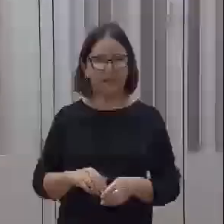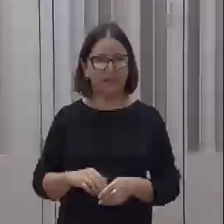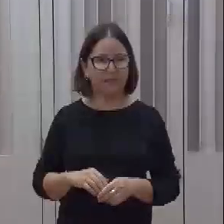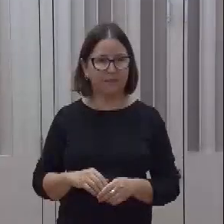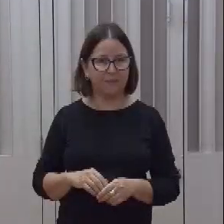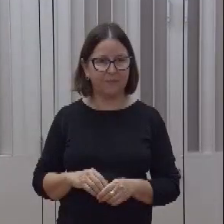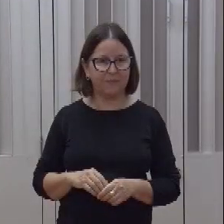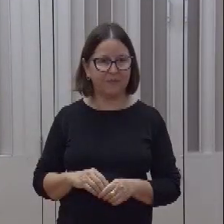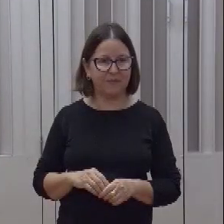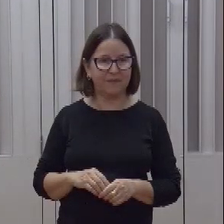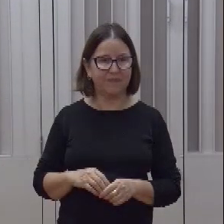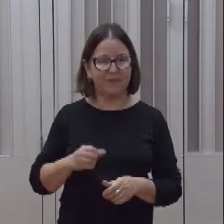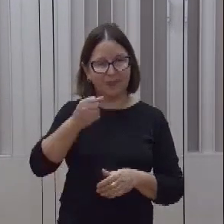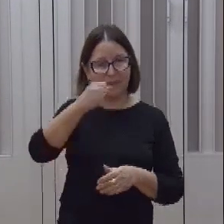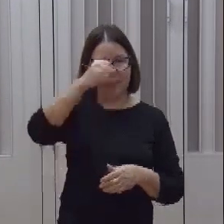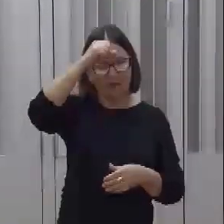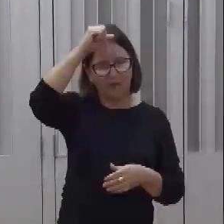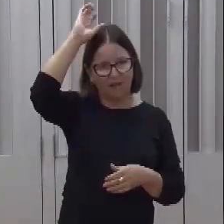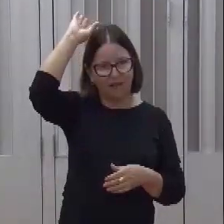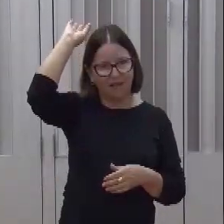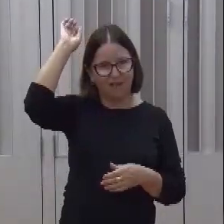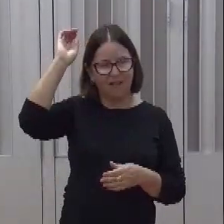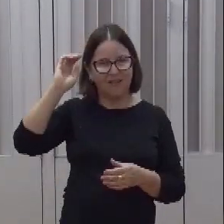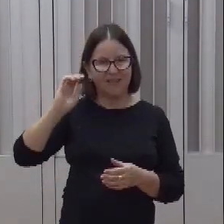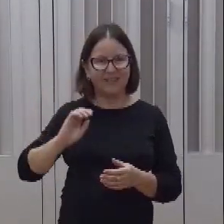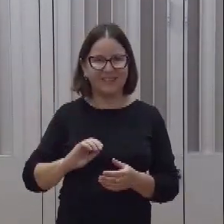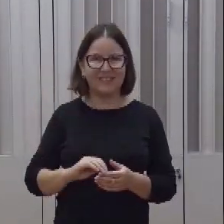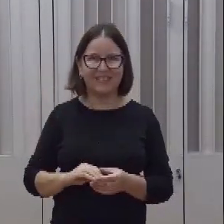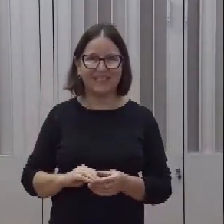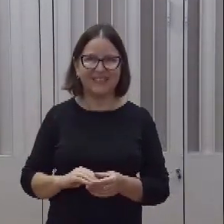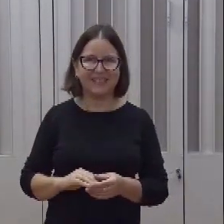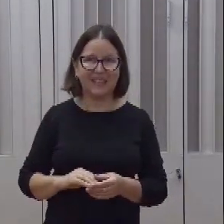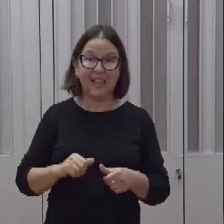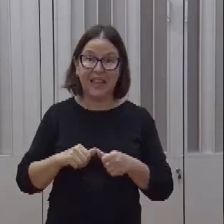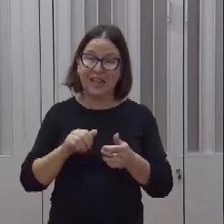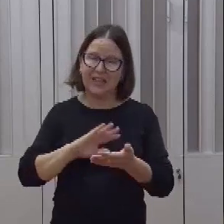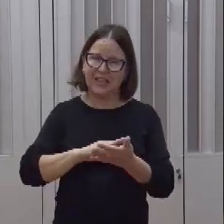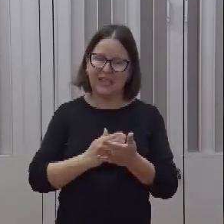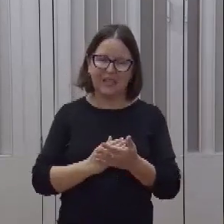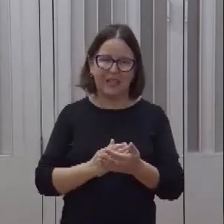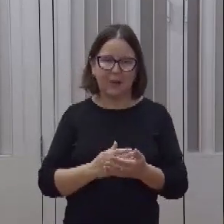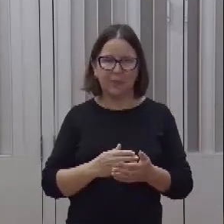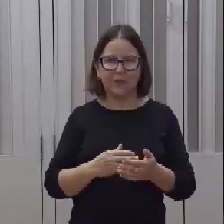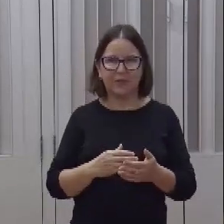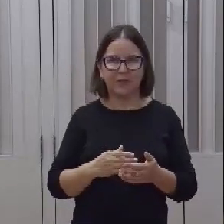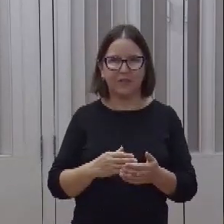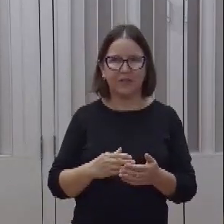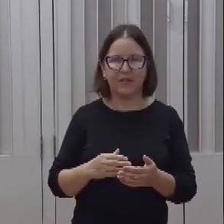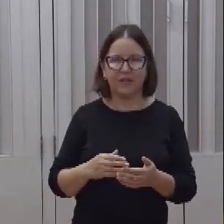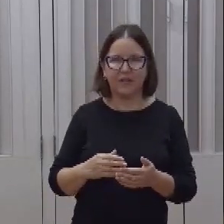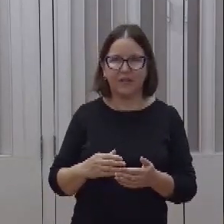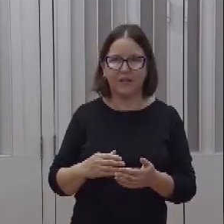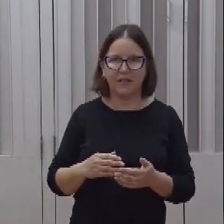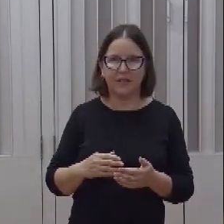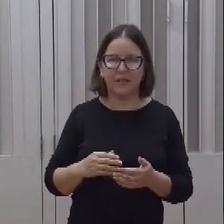Esses intérpretes apontam que não é a palavra ramo que é usada no versículo 5, mas